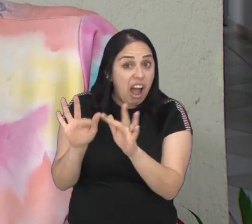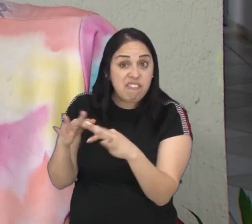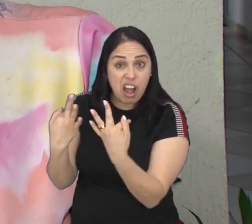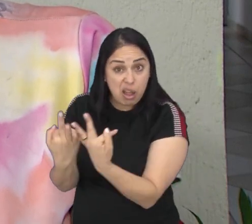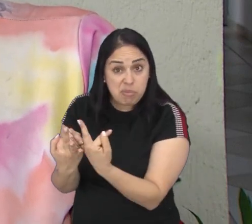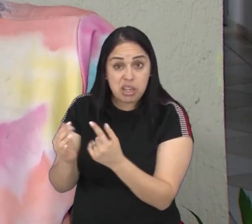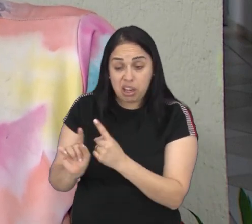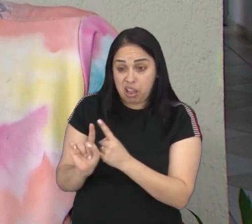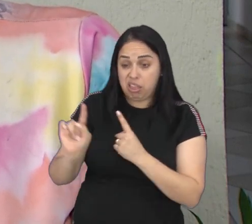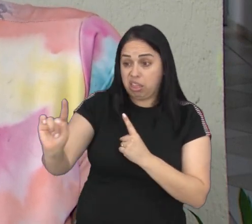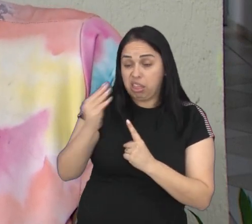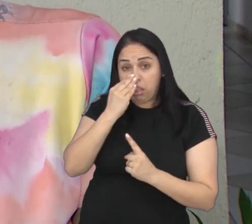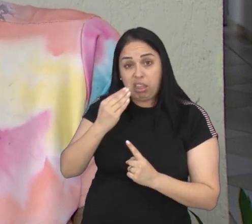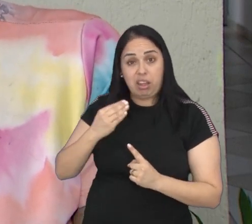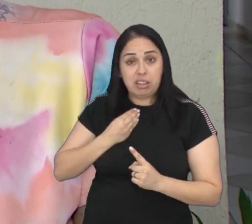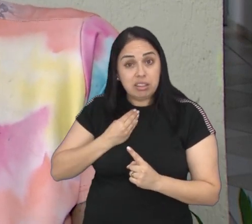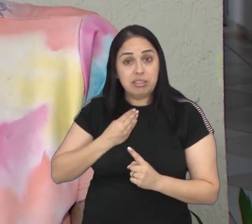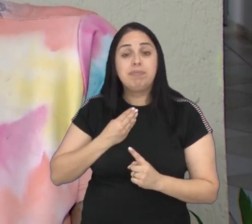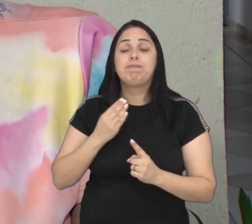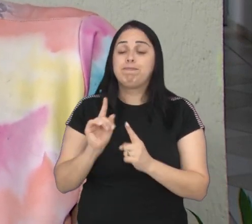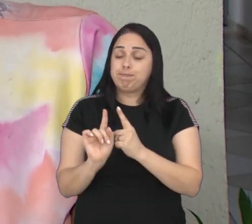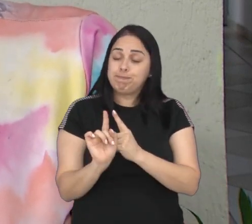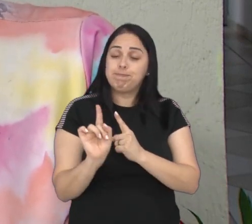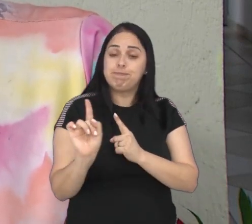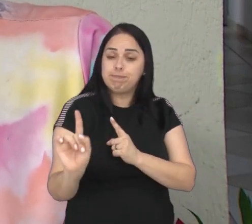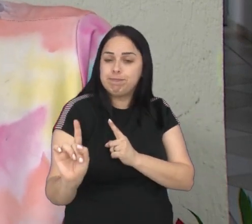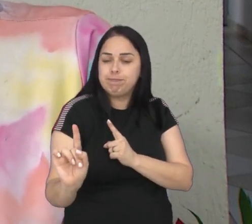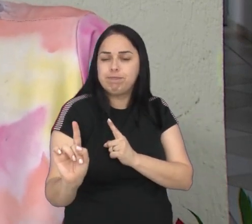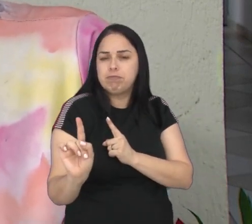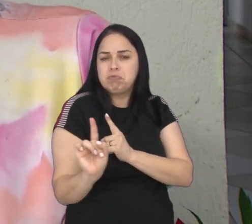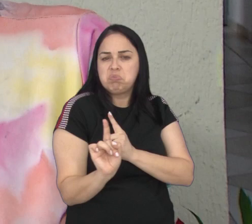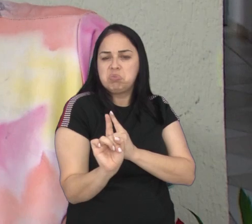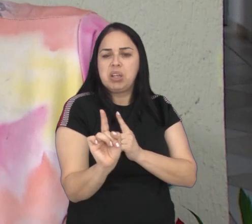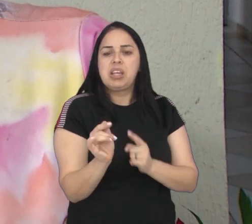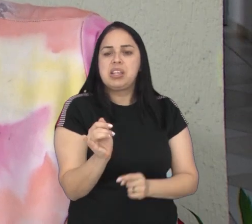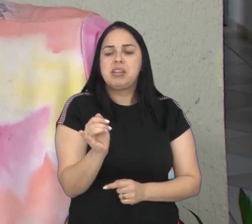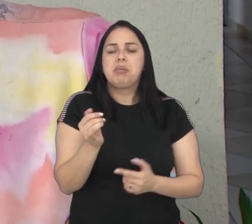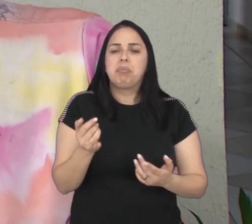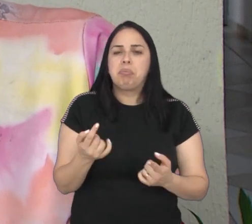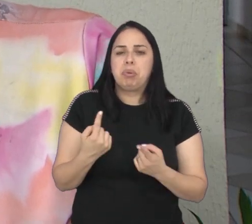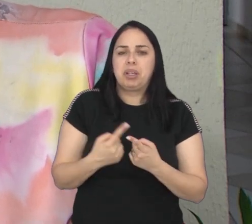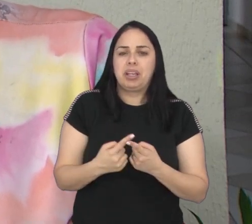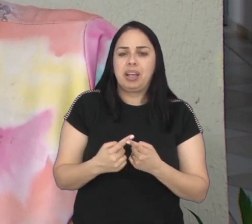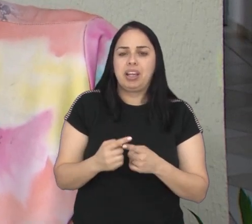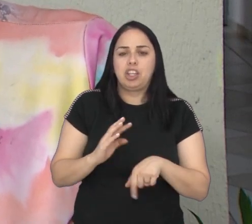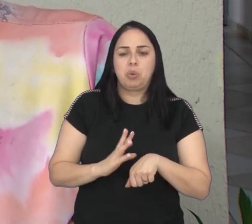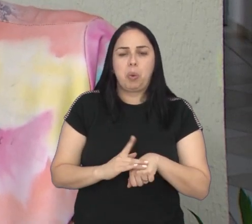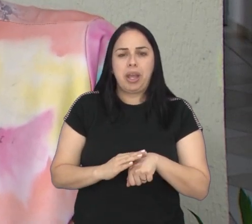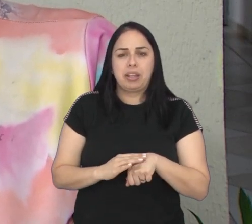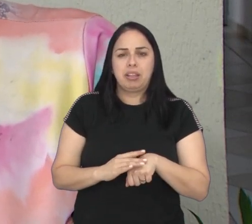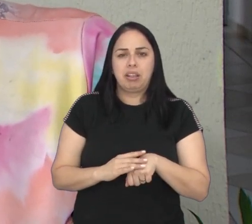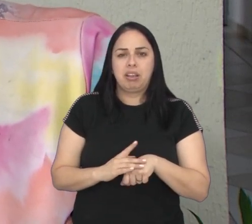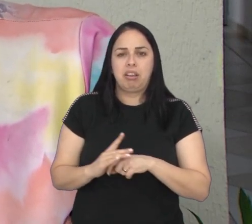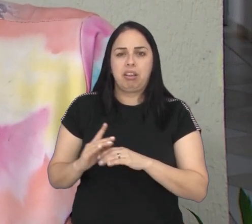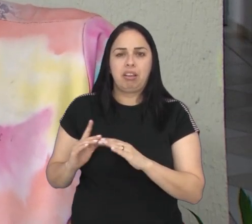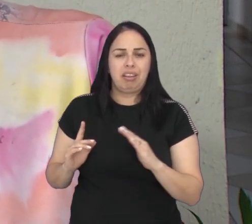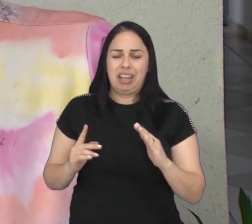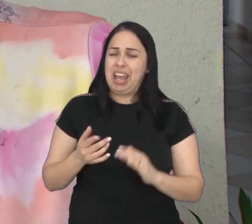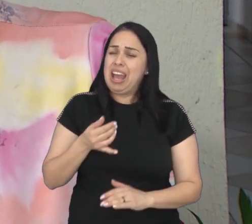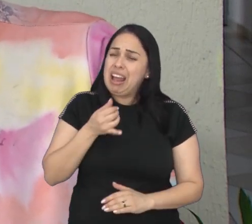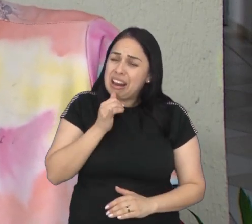você, até mesmo familiares, pessoas tão próximas, se afastando de você por essa questão.